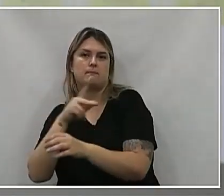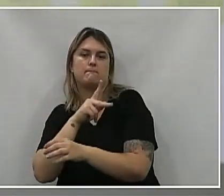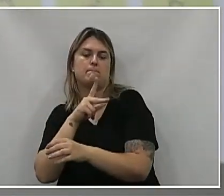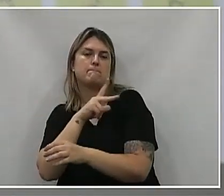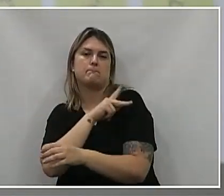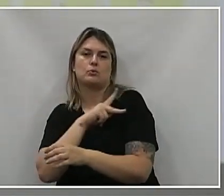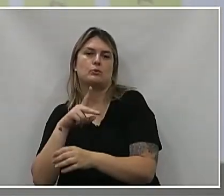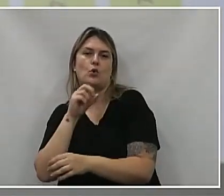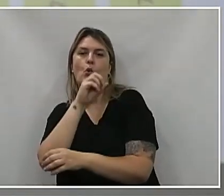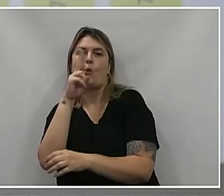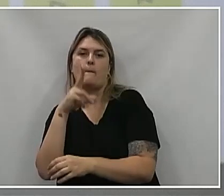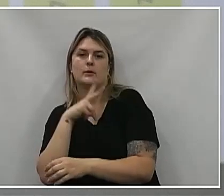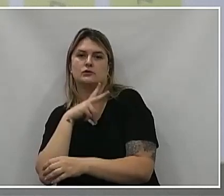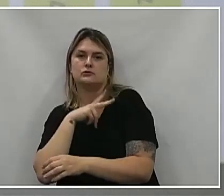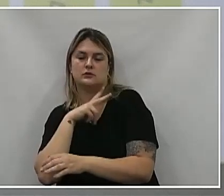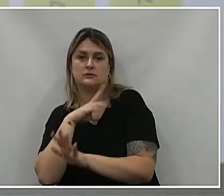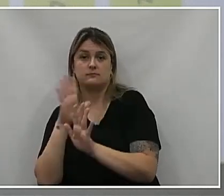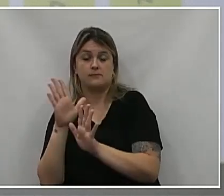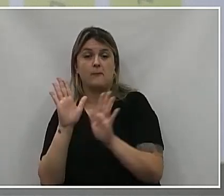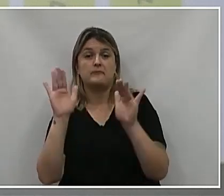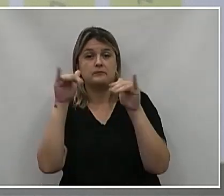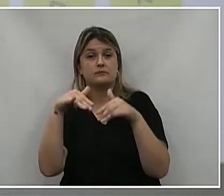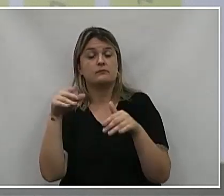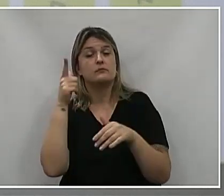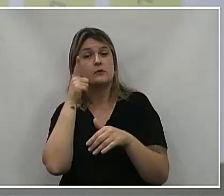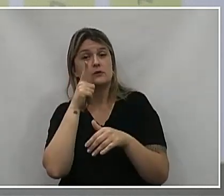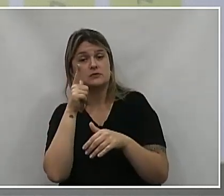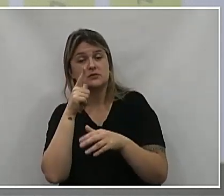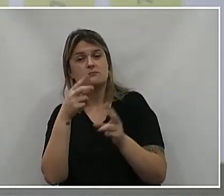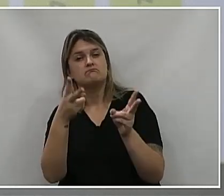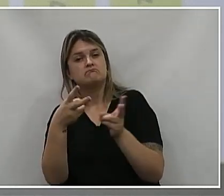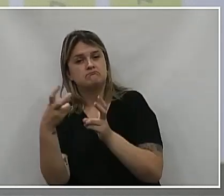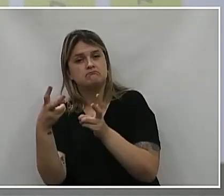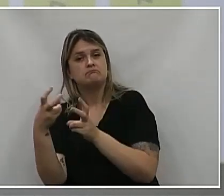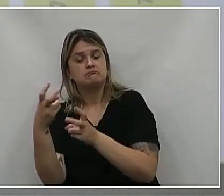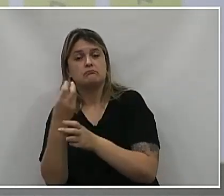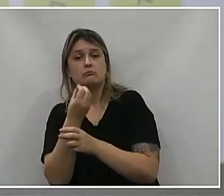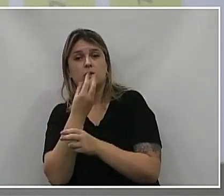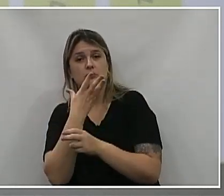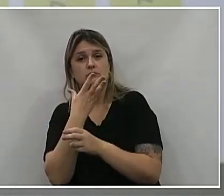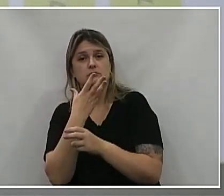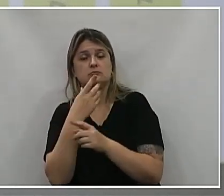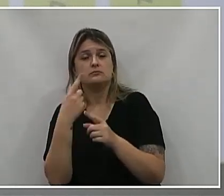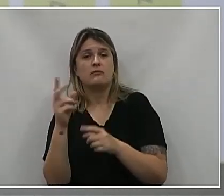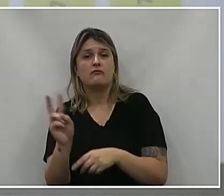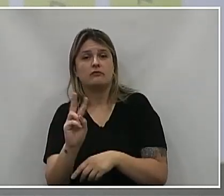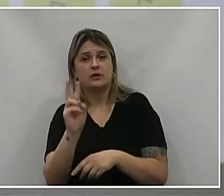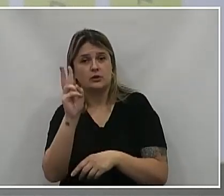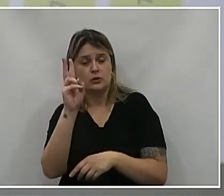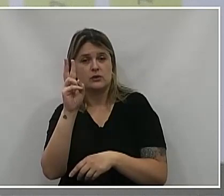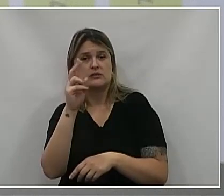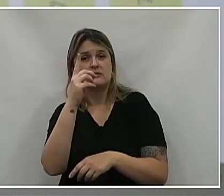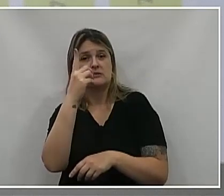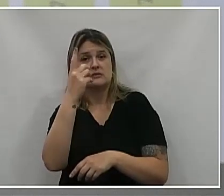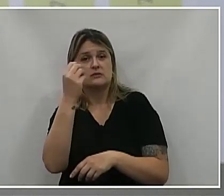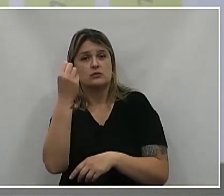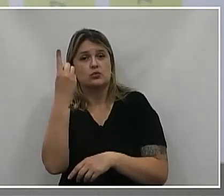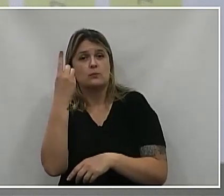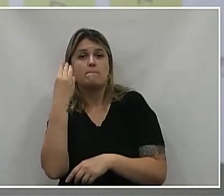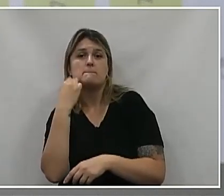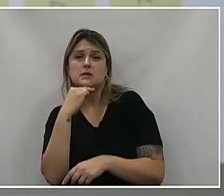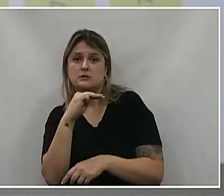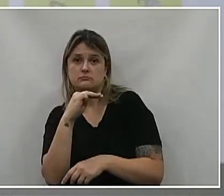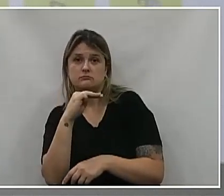público-privado. E, ao final, nós teríamos uma arrecadação também muito significativa no valor de caixa de 101